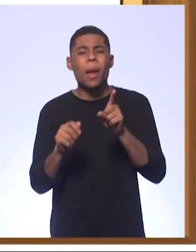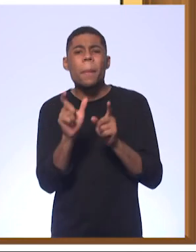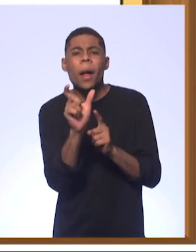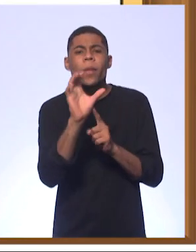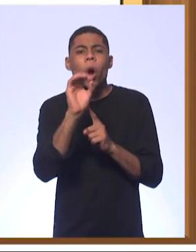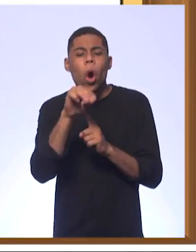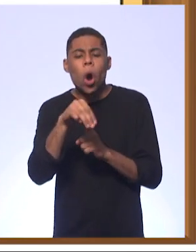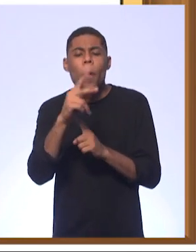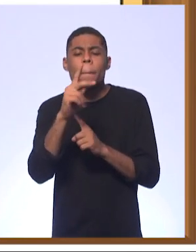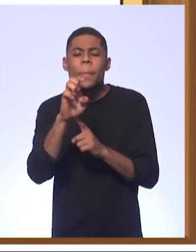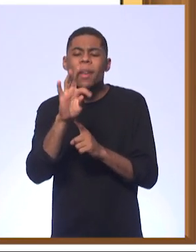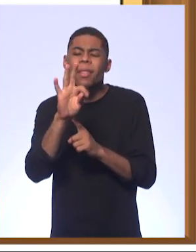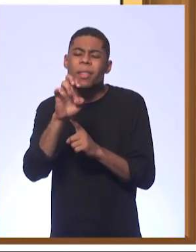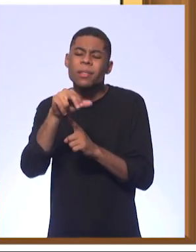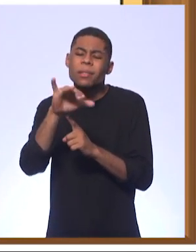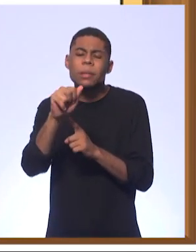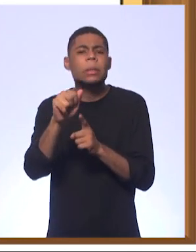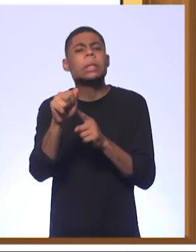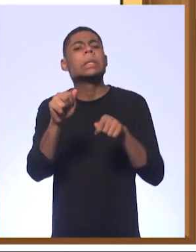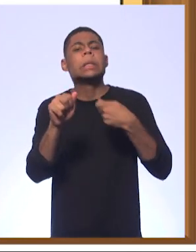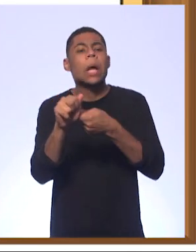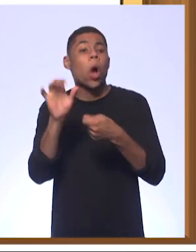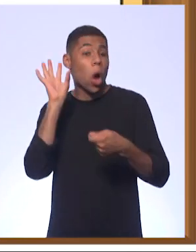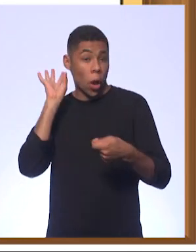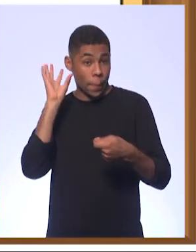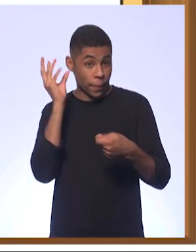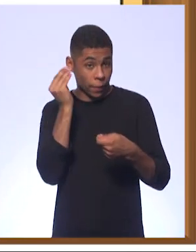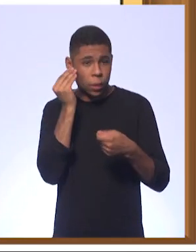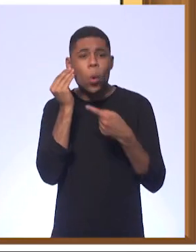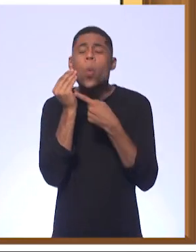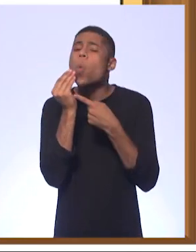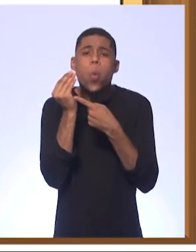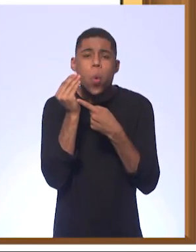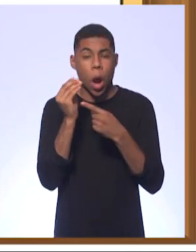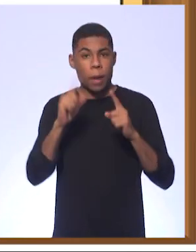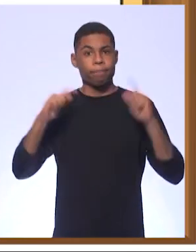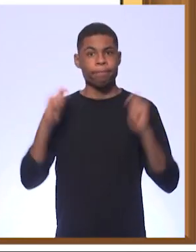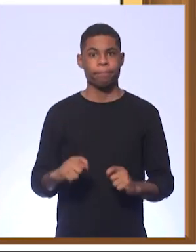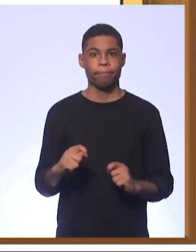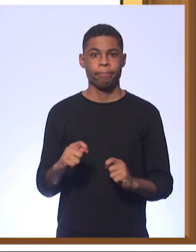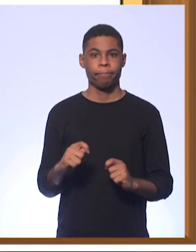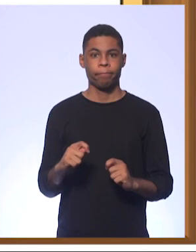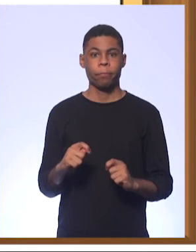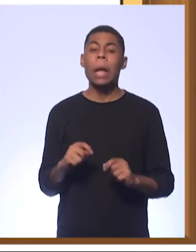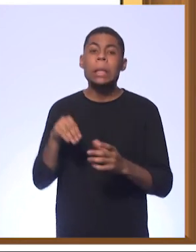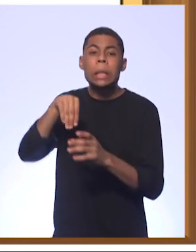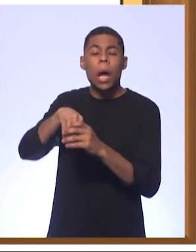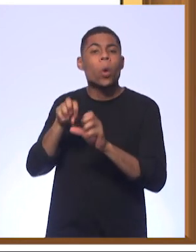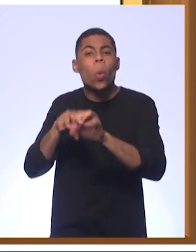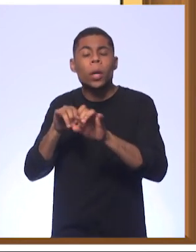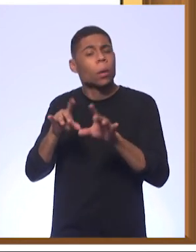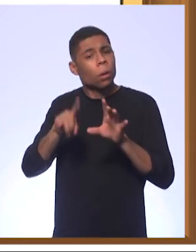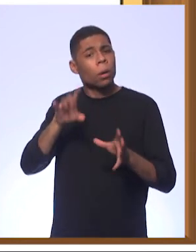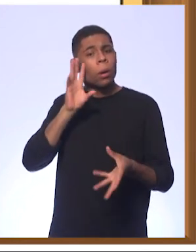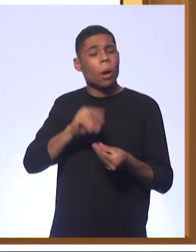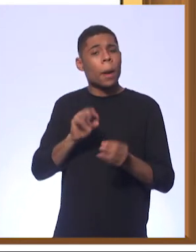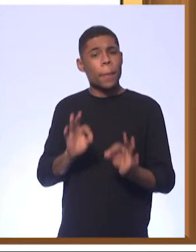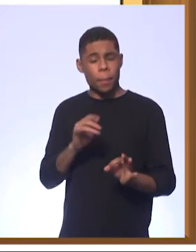palavra que é uma palavra polêmica, às vezes, no ambiente educacional. Ela quer dizer exatamente isso, é